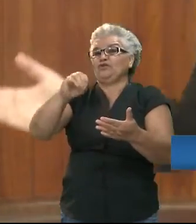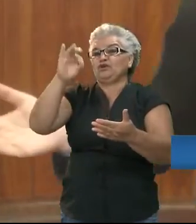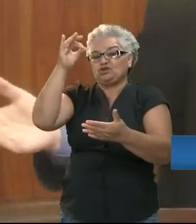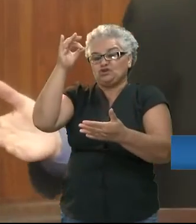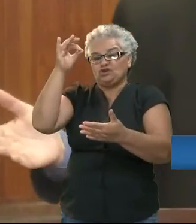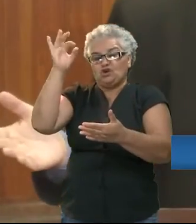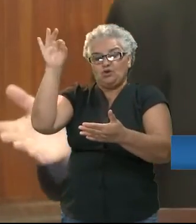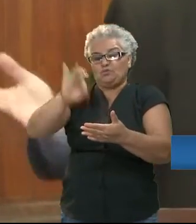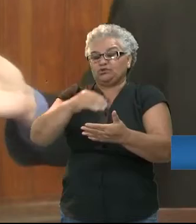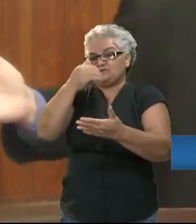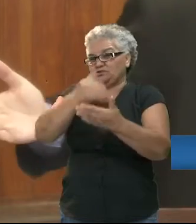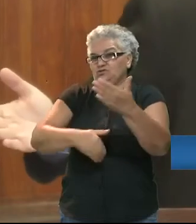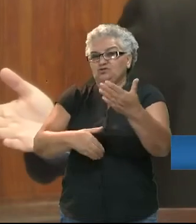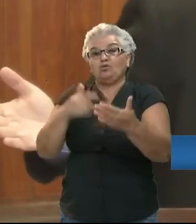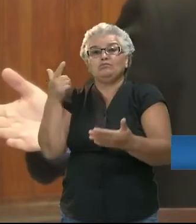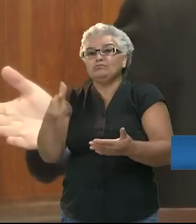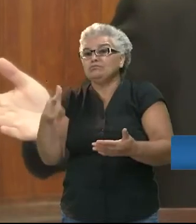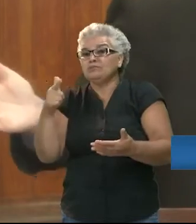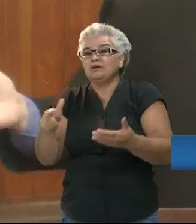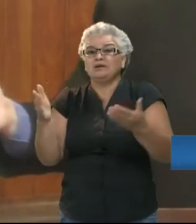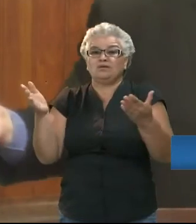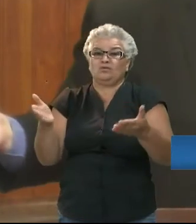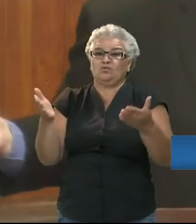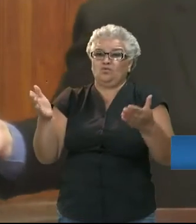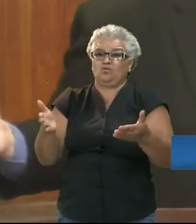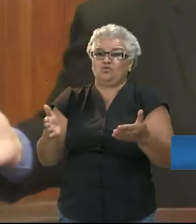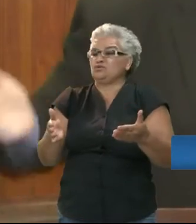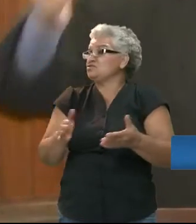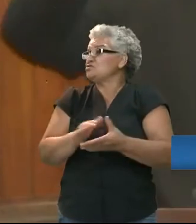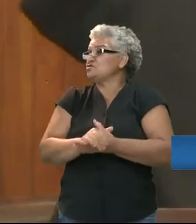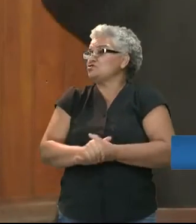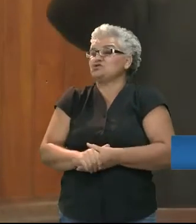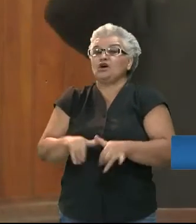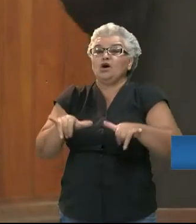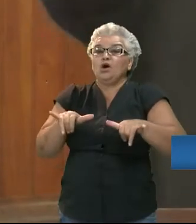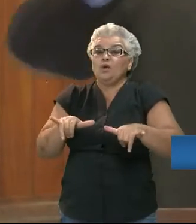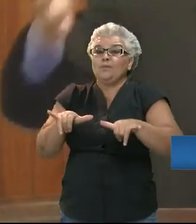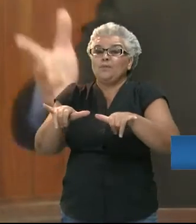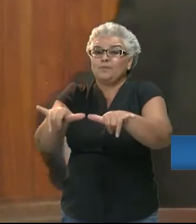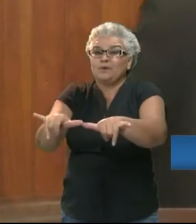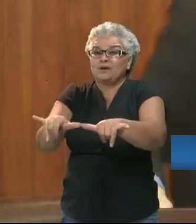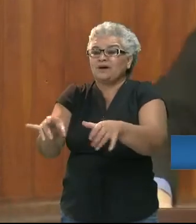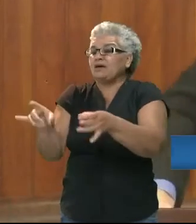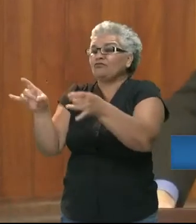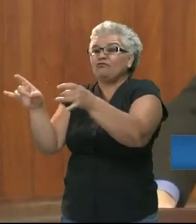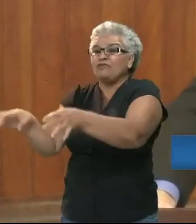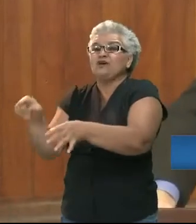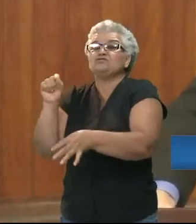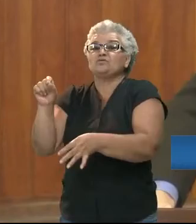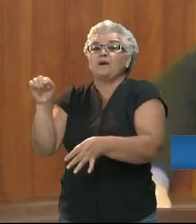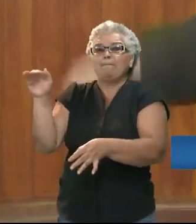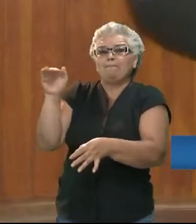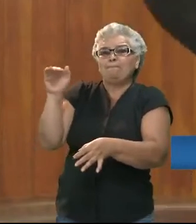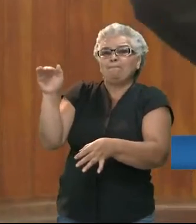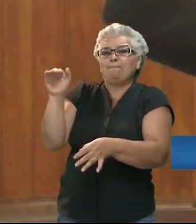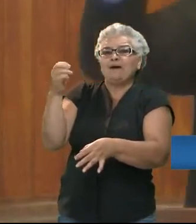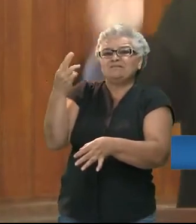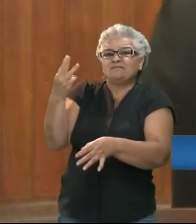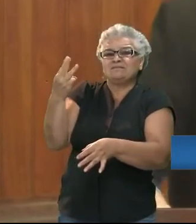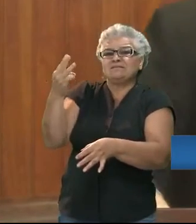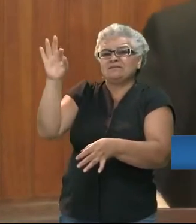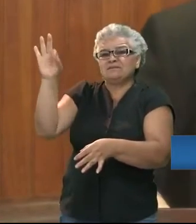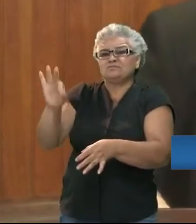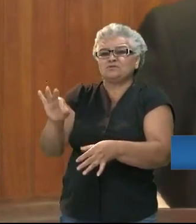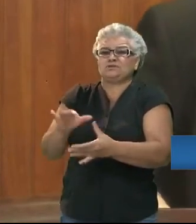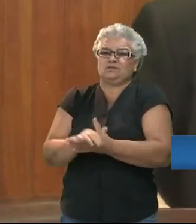do empresário, ou 10%. O supermercado trabalha do custo à venda na média de 3%, ganhando um volume